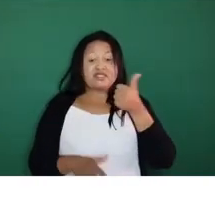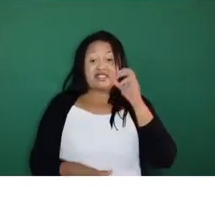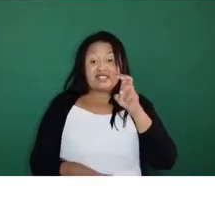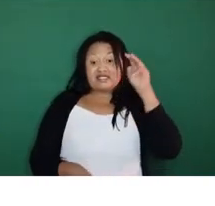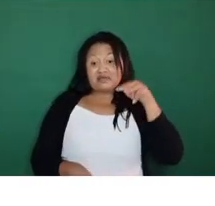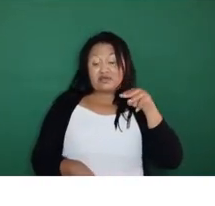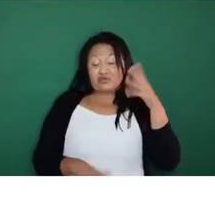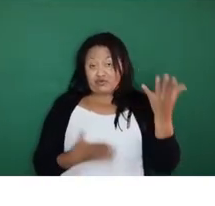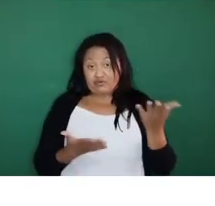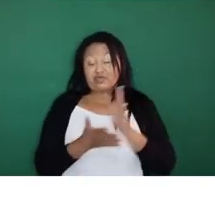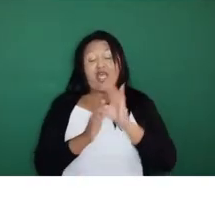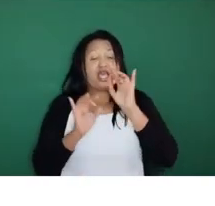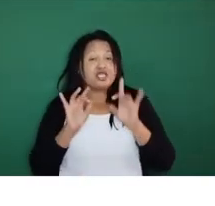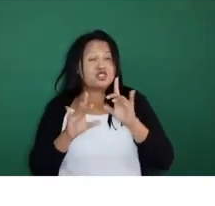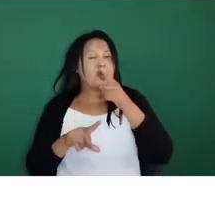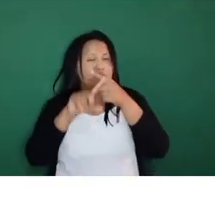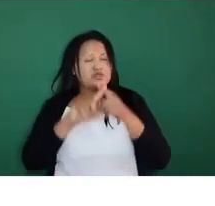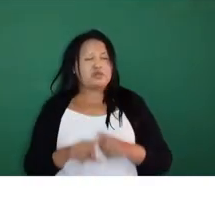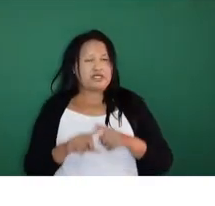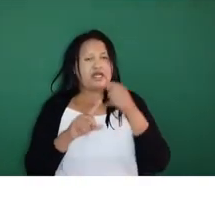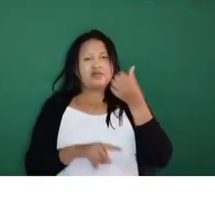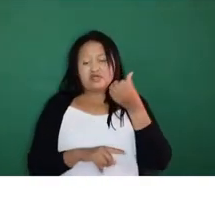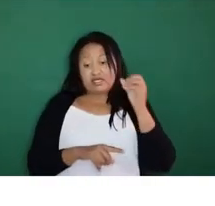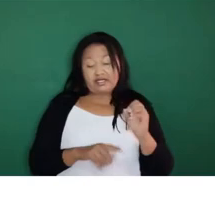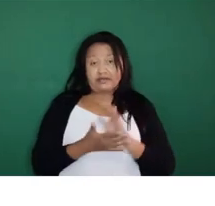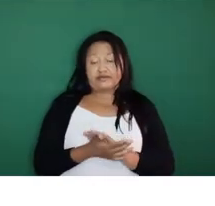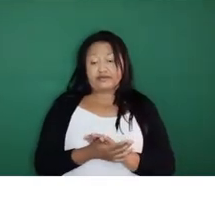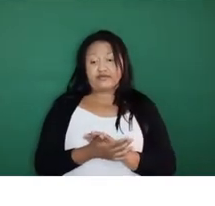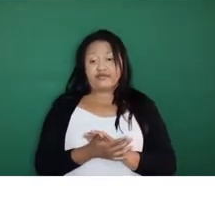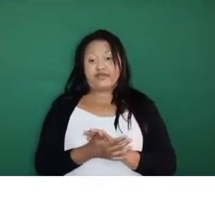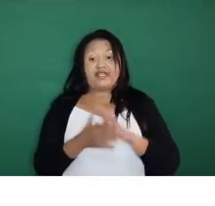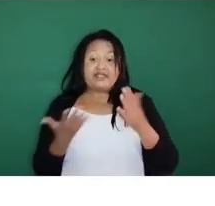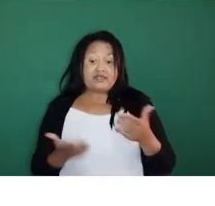transformar para segundos é sócio multiplicar por 60 então 141.000